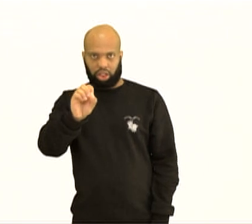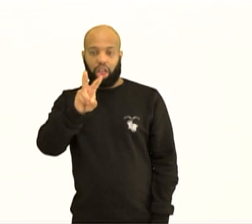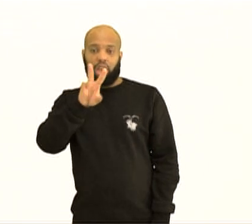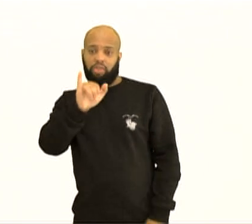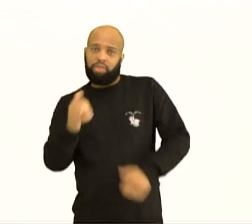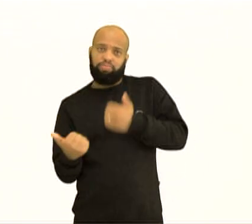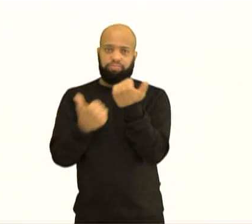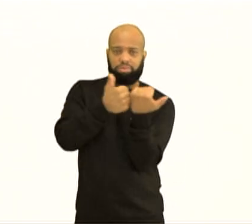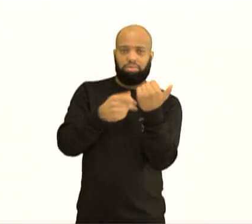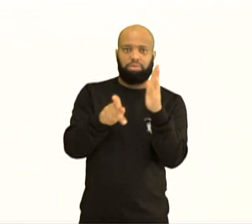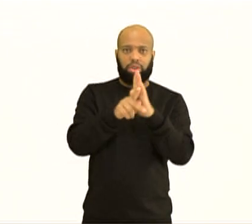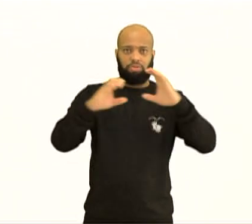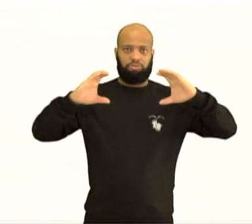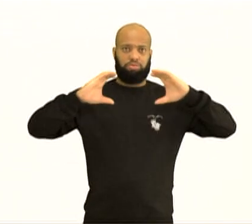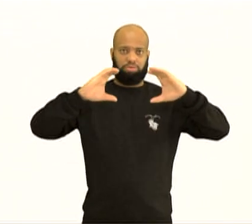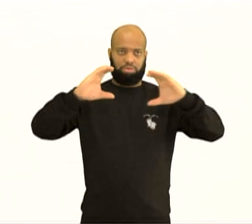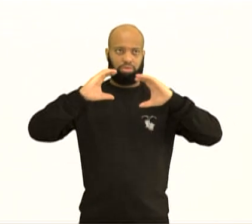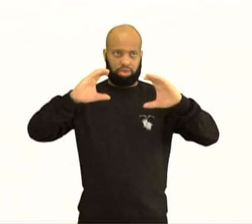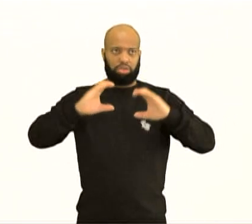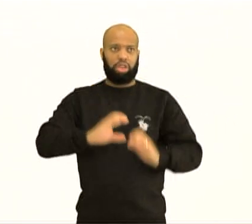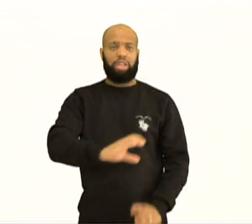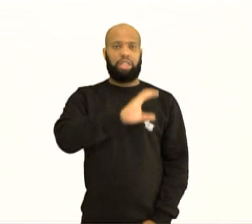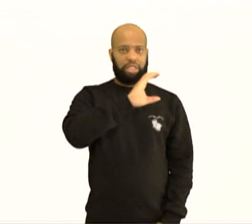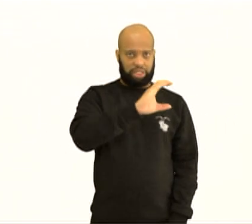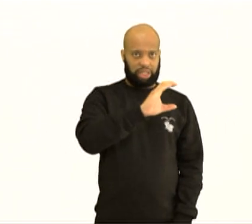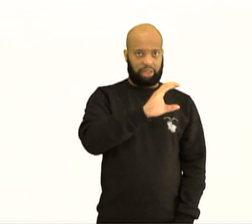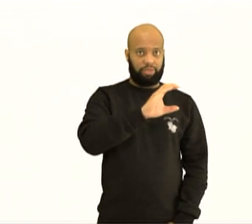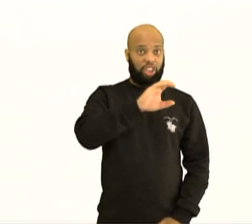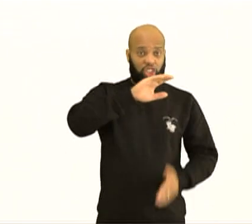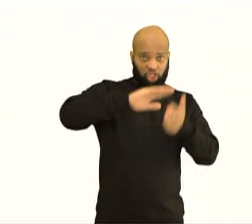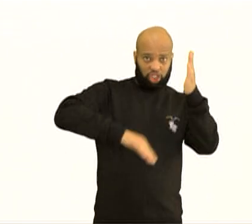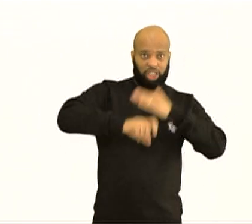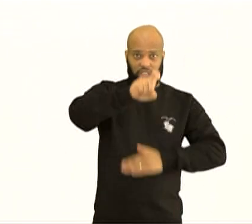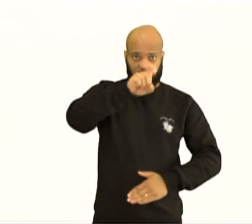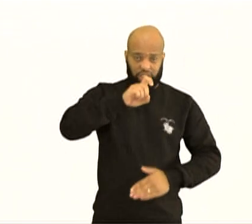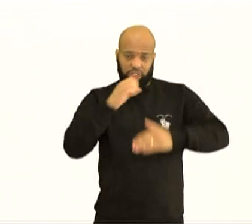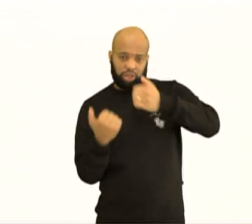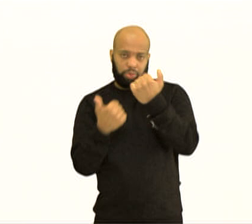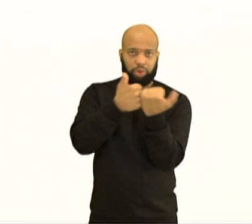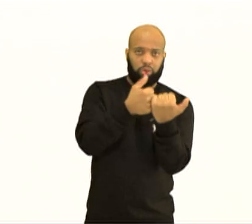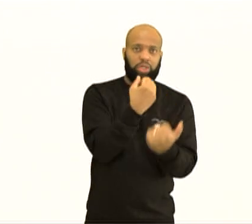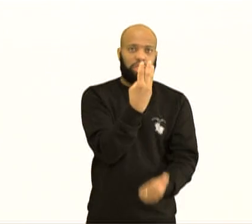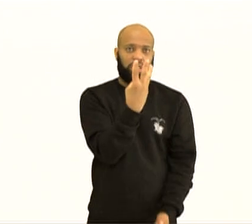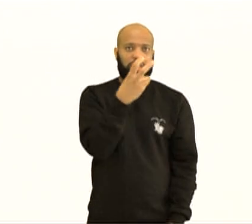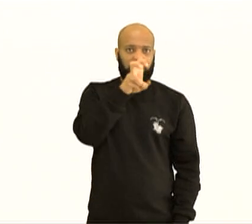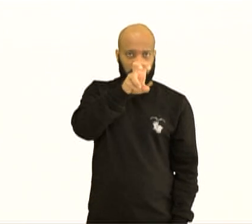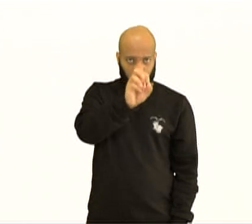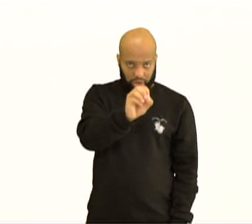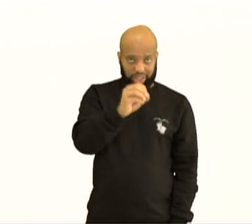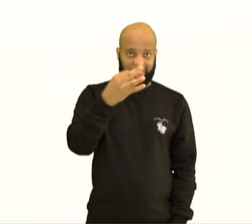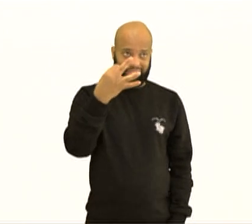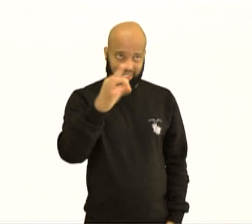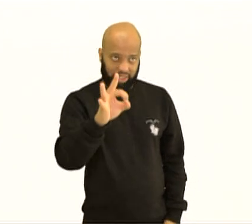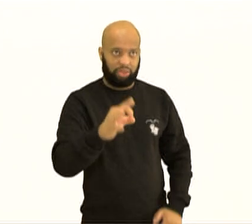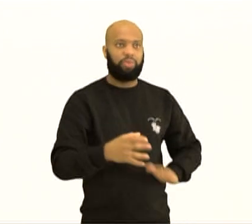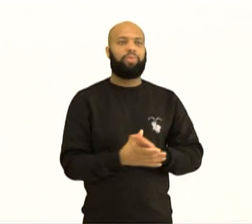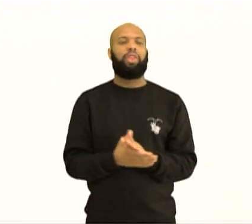substituir na função. Então, vamos fazer o C de 350, no lugar do X, nós colocamos 350, tá